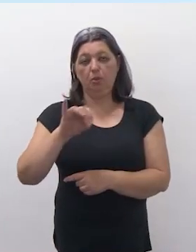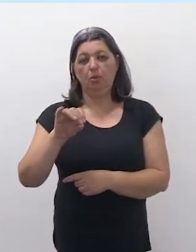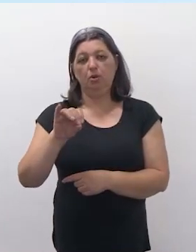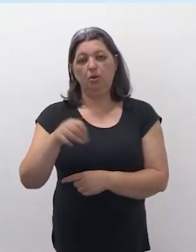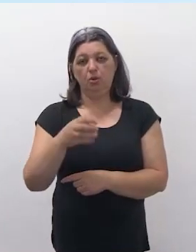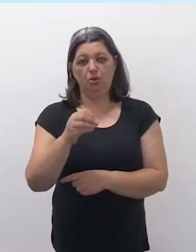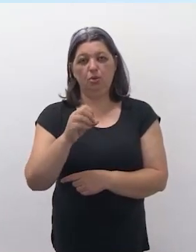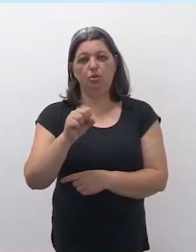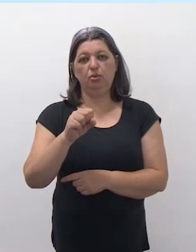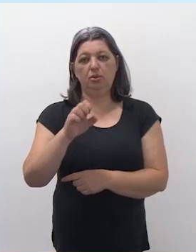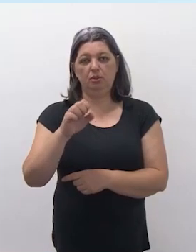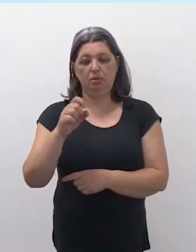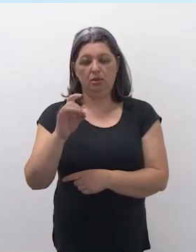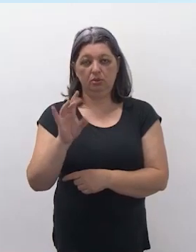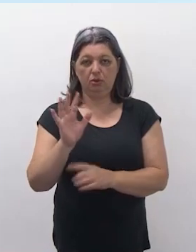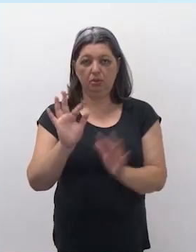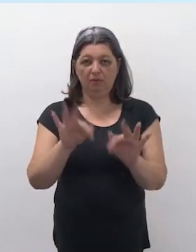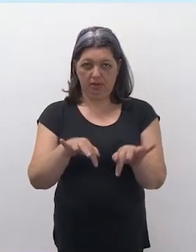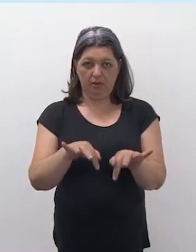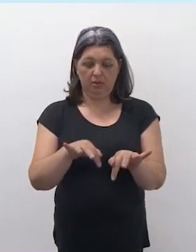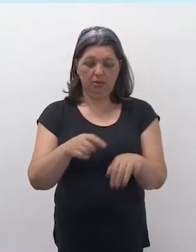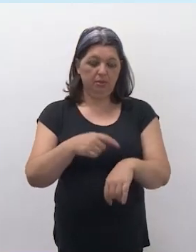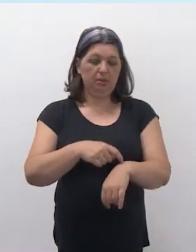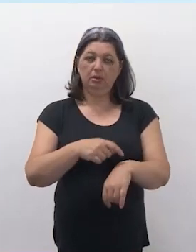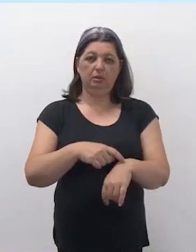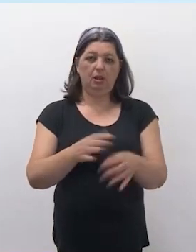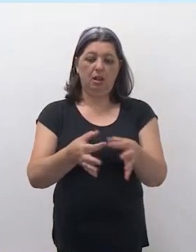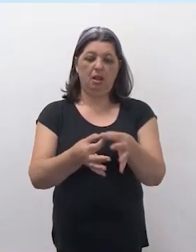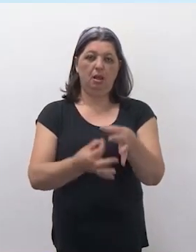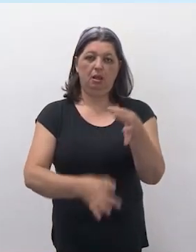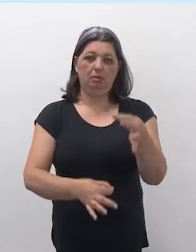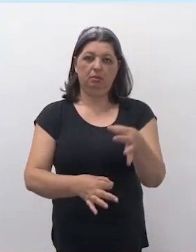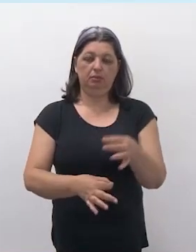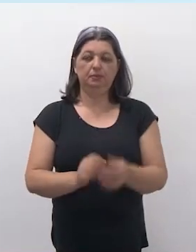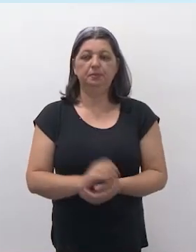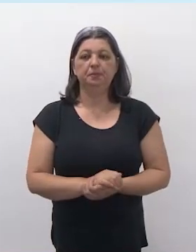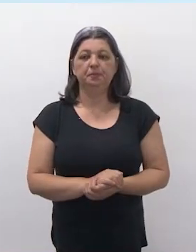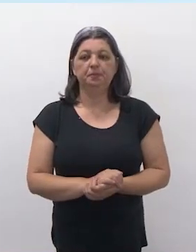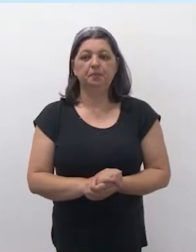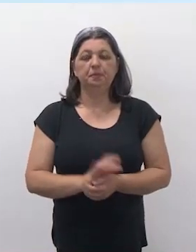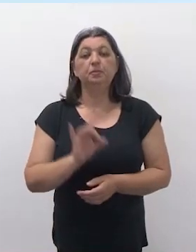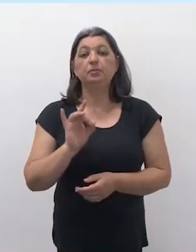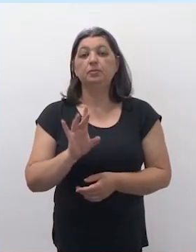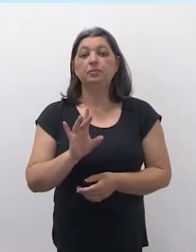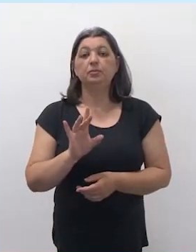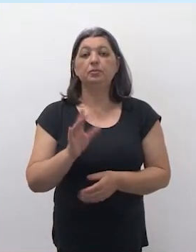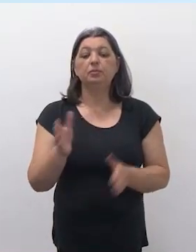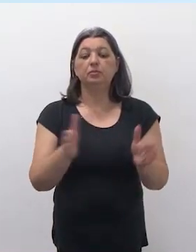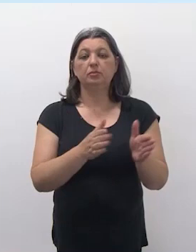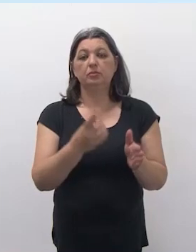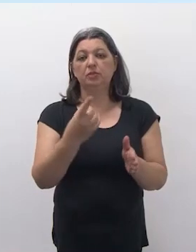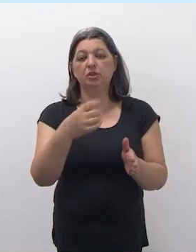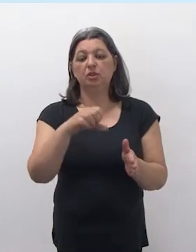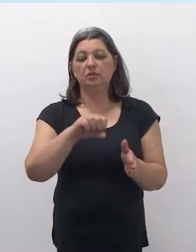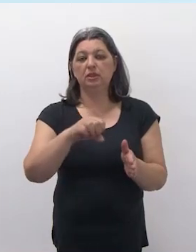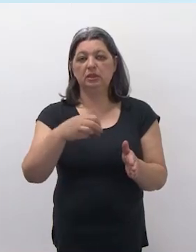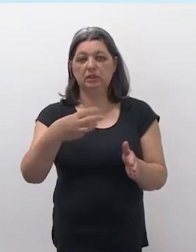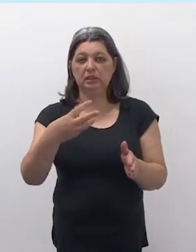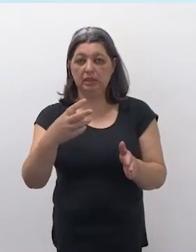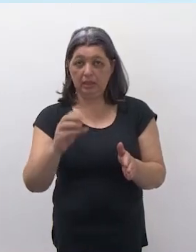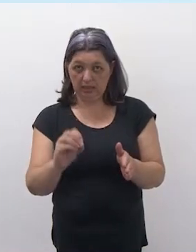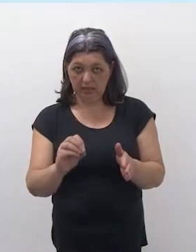só para terminar mesmo, porque não vai dar tempo de falar muito, em 1930,